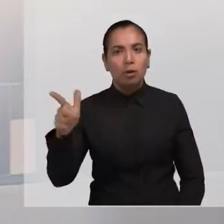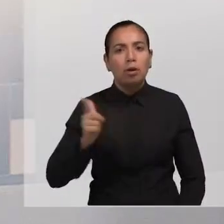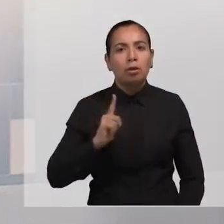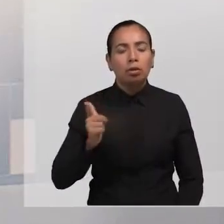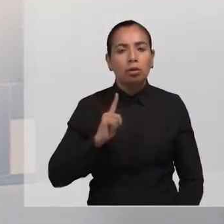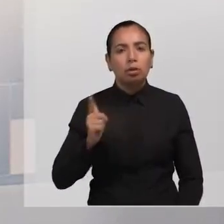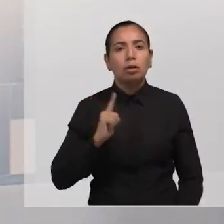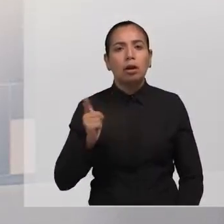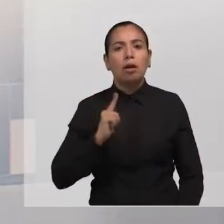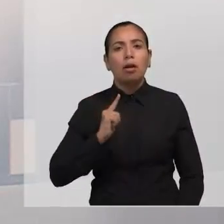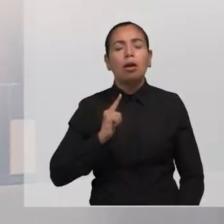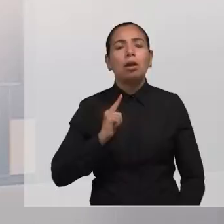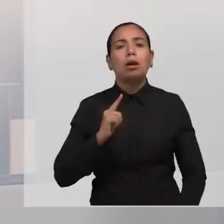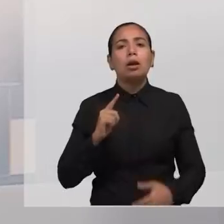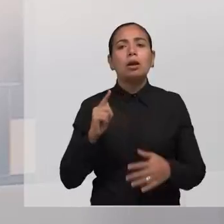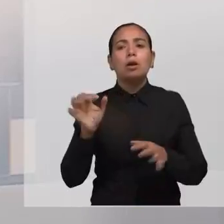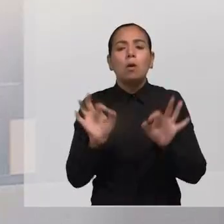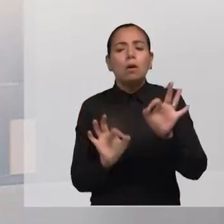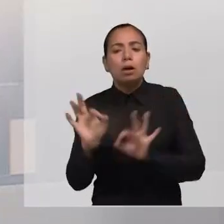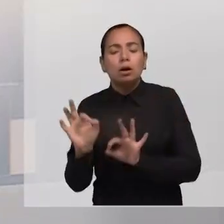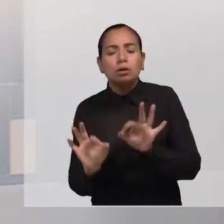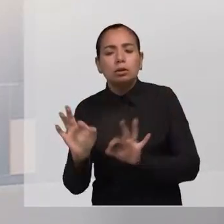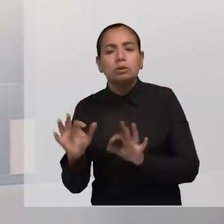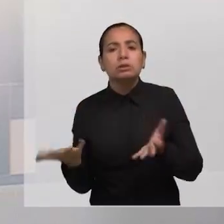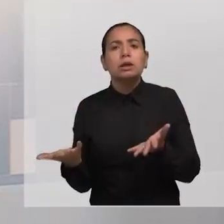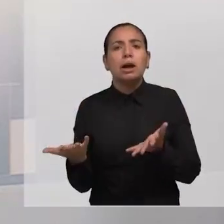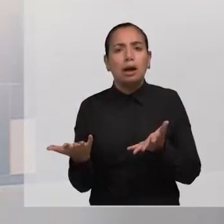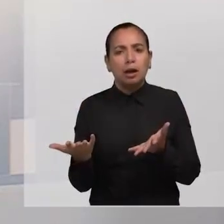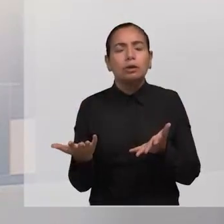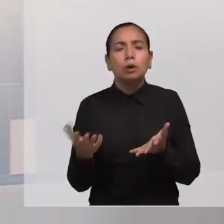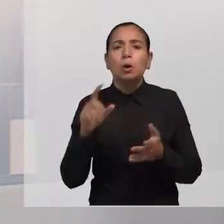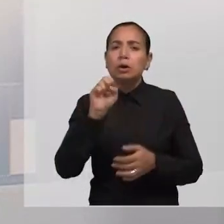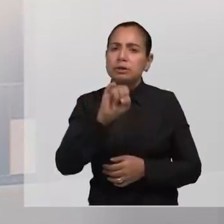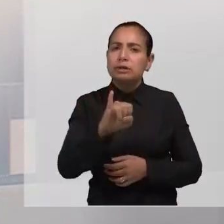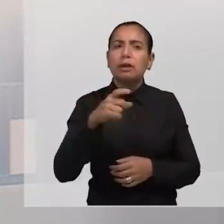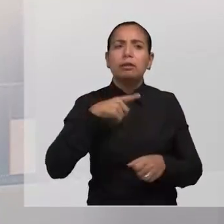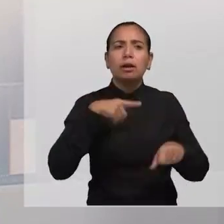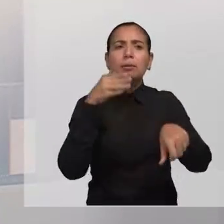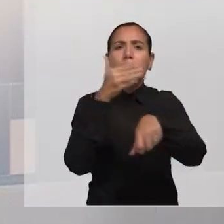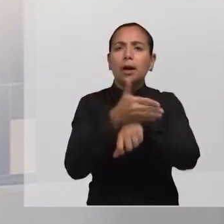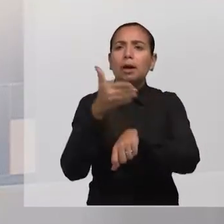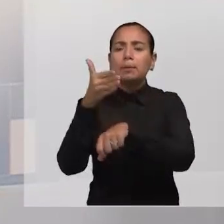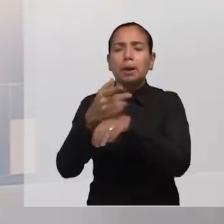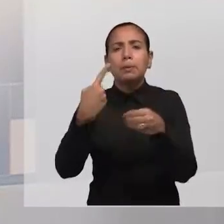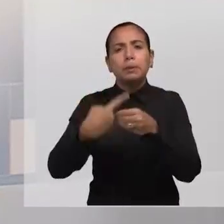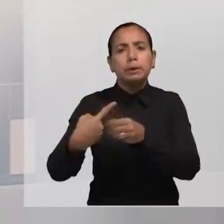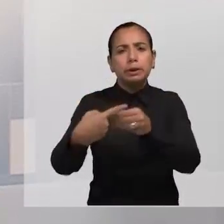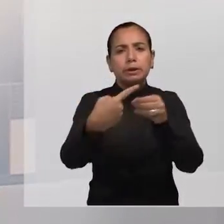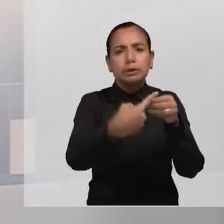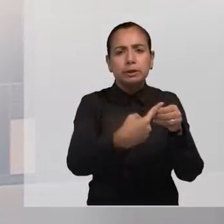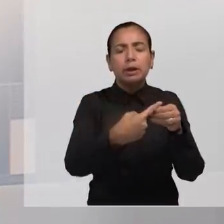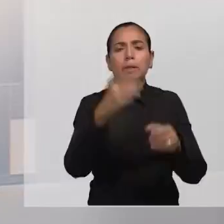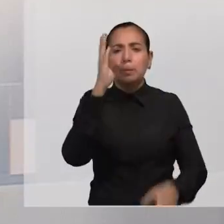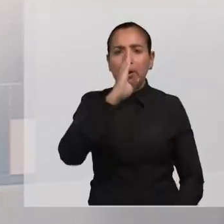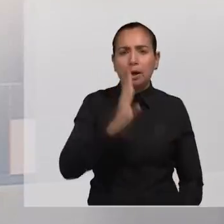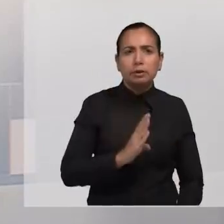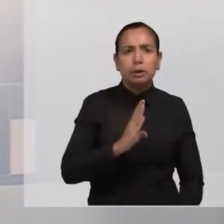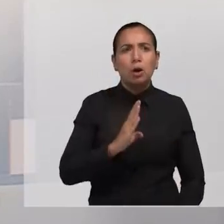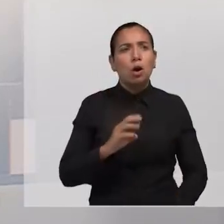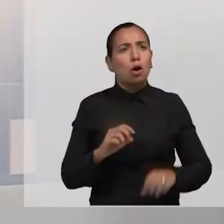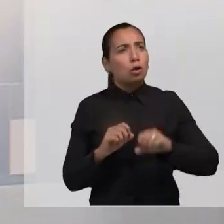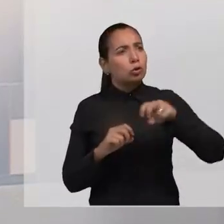enraizado, organizado. Por exemplo, você chega em municípios brasileiros, do sul ao norte,